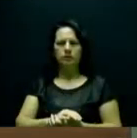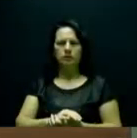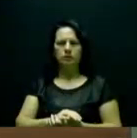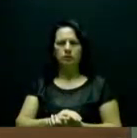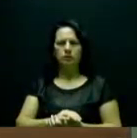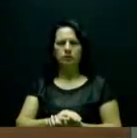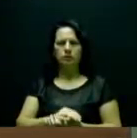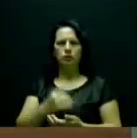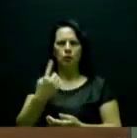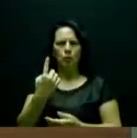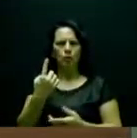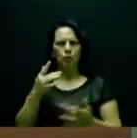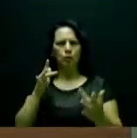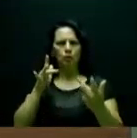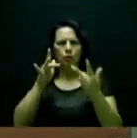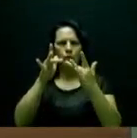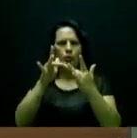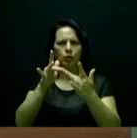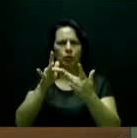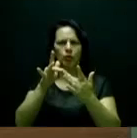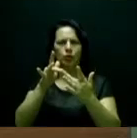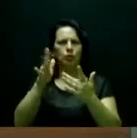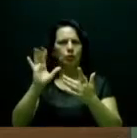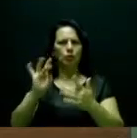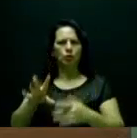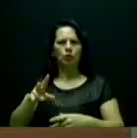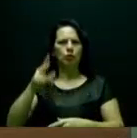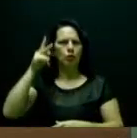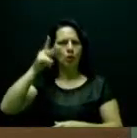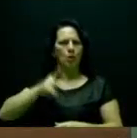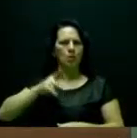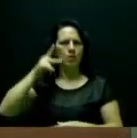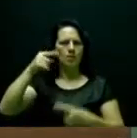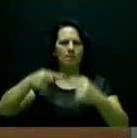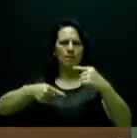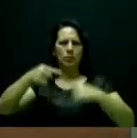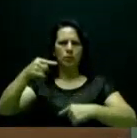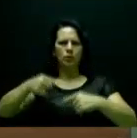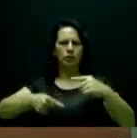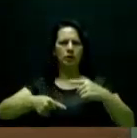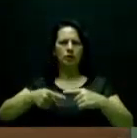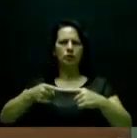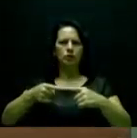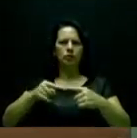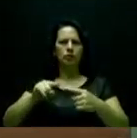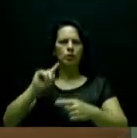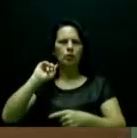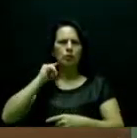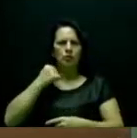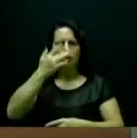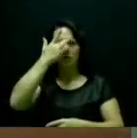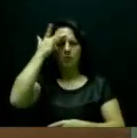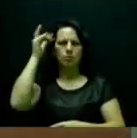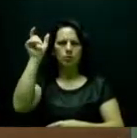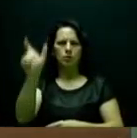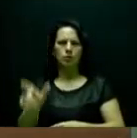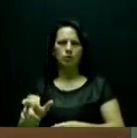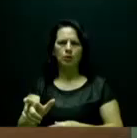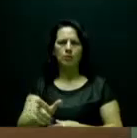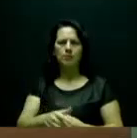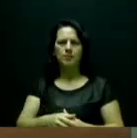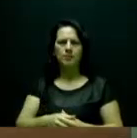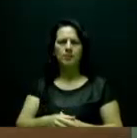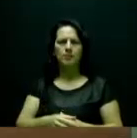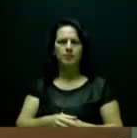com o único objetivo, o fundo político, ou seja, para denegrir a imagem. A vereadora